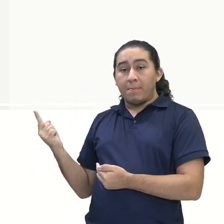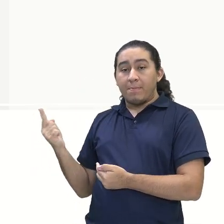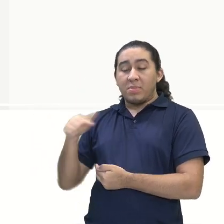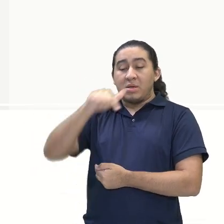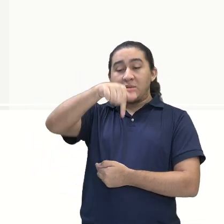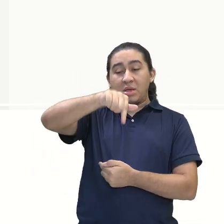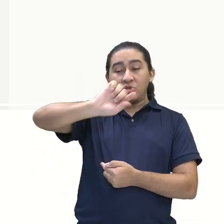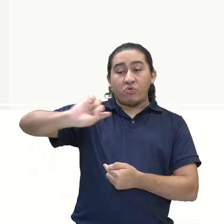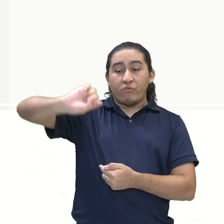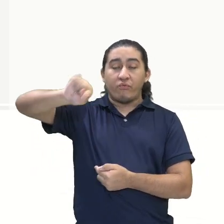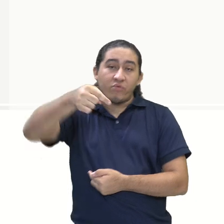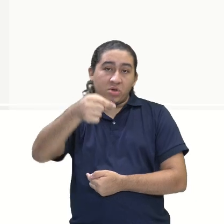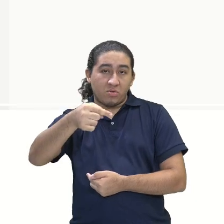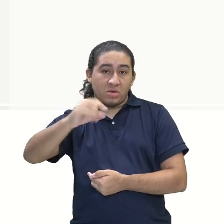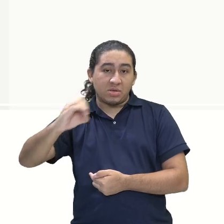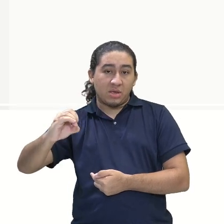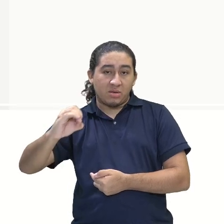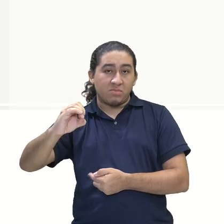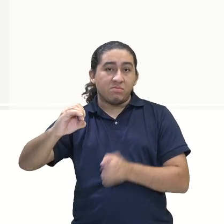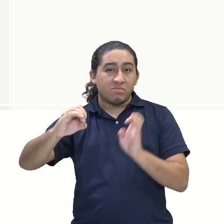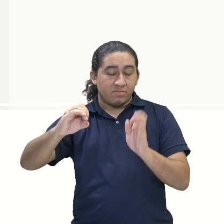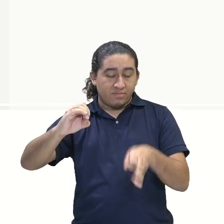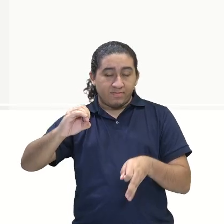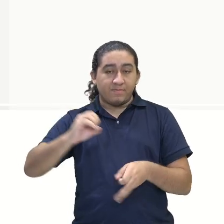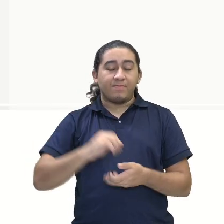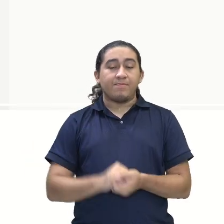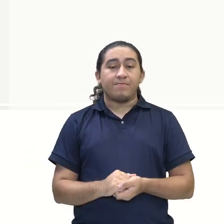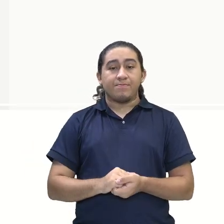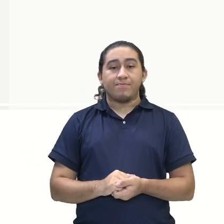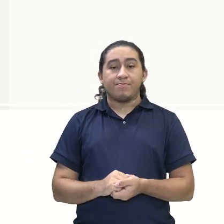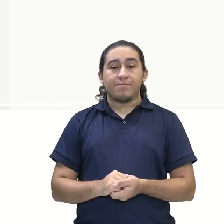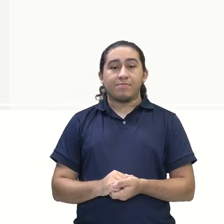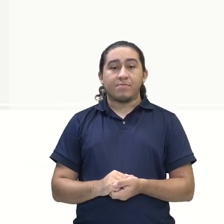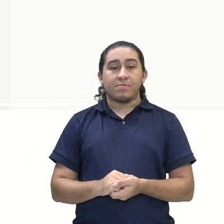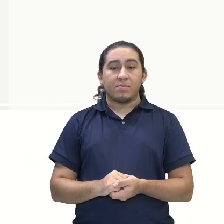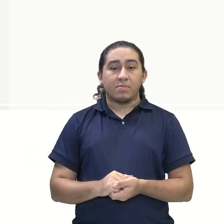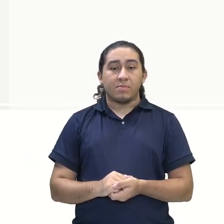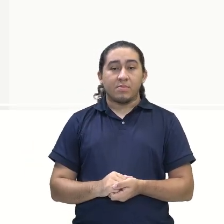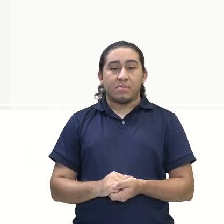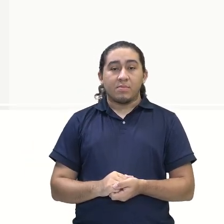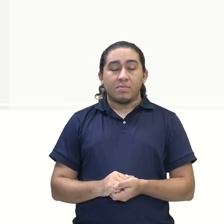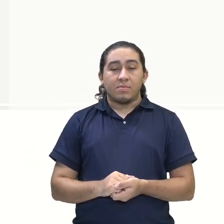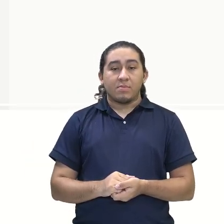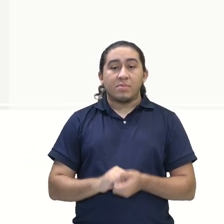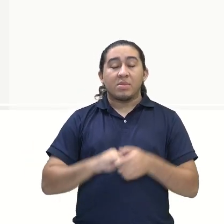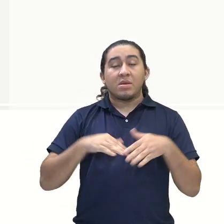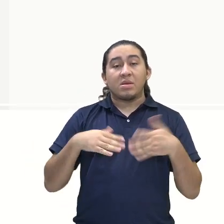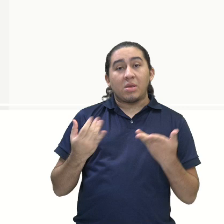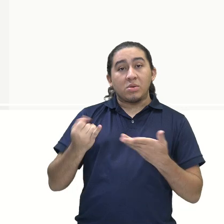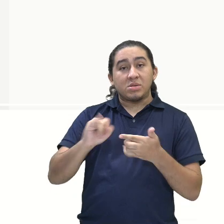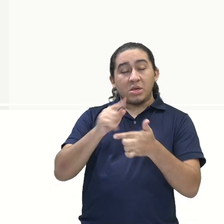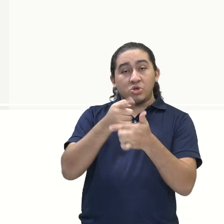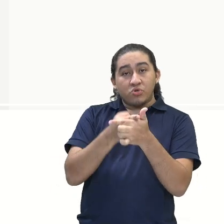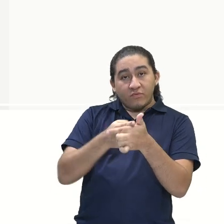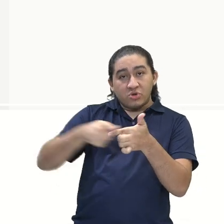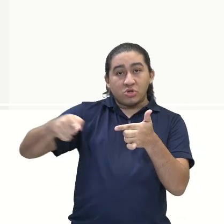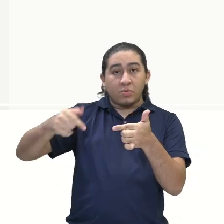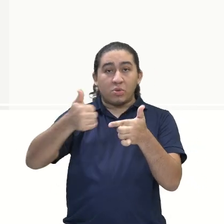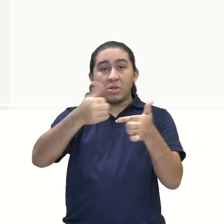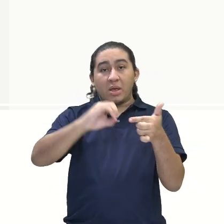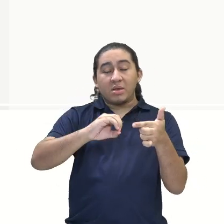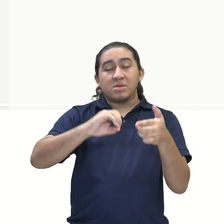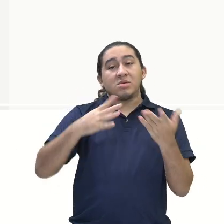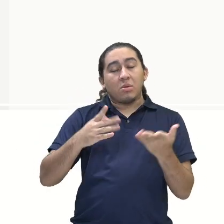aparece a vírgula, ela está atrás do último dígito. Quando eu estou dividindo por 0, eu vou andar uma vez com a vírgula, por 0 não, por 10, eu